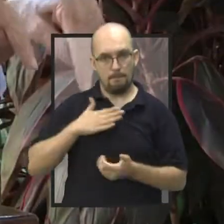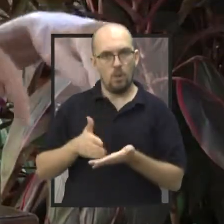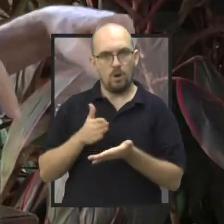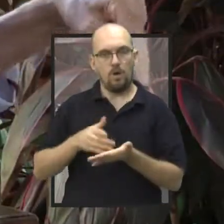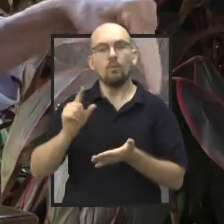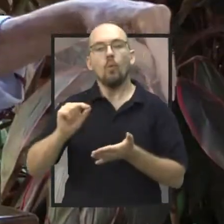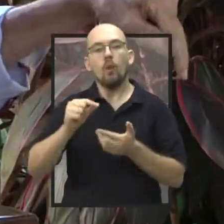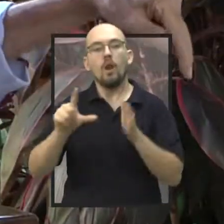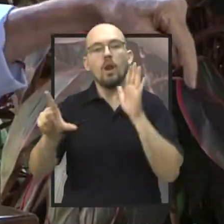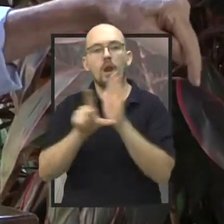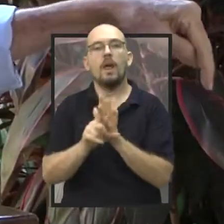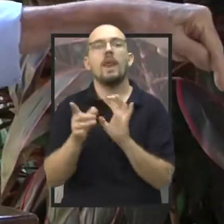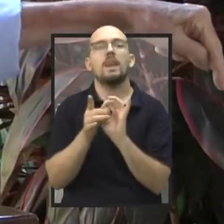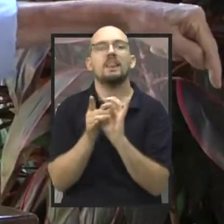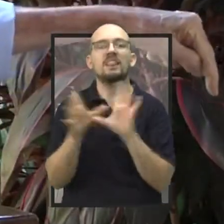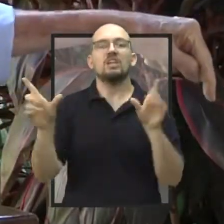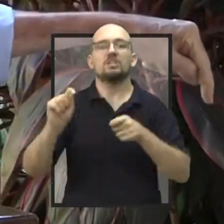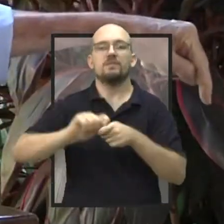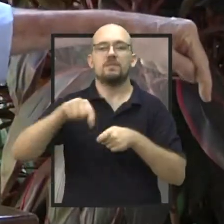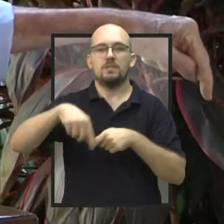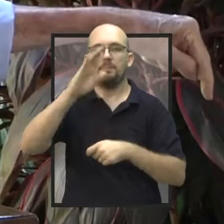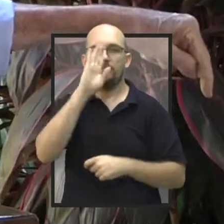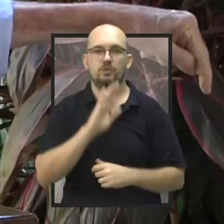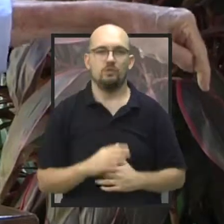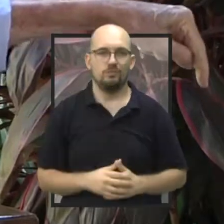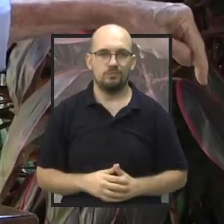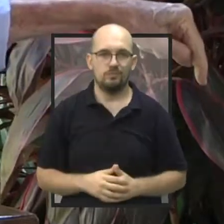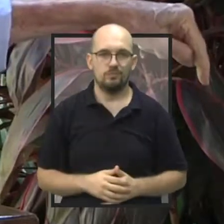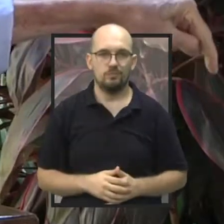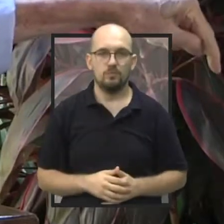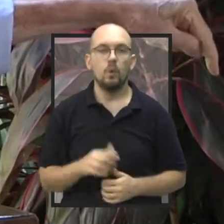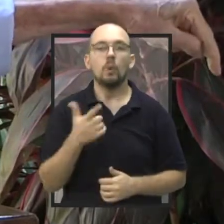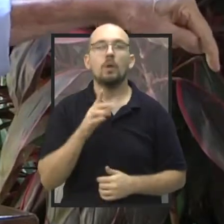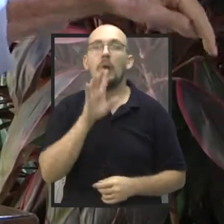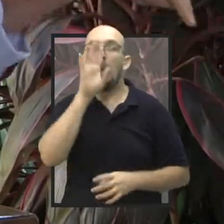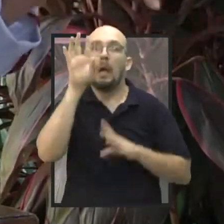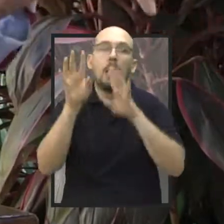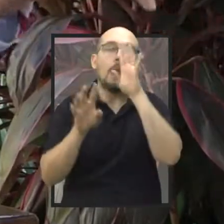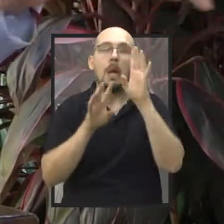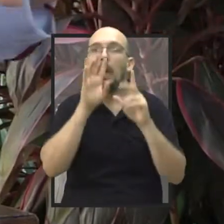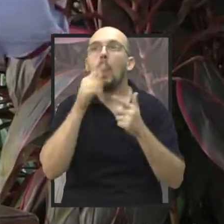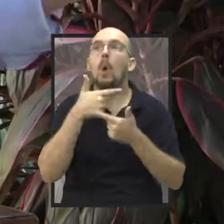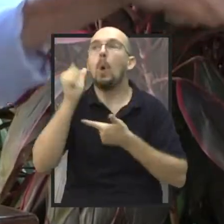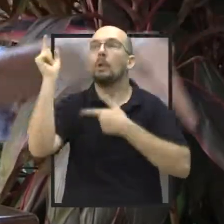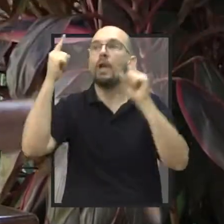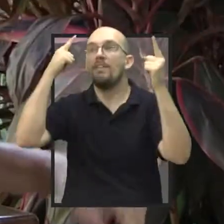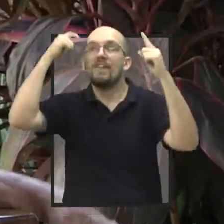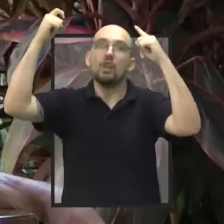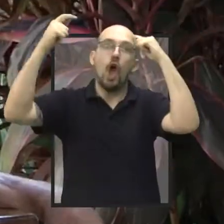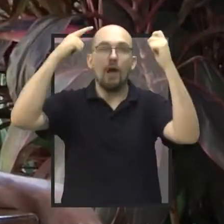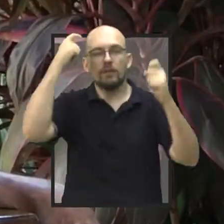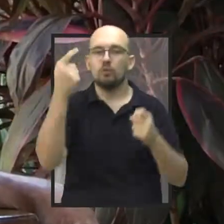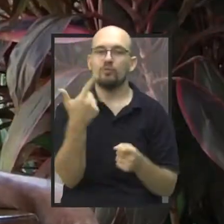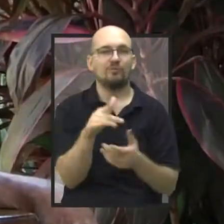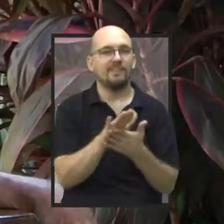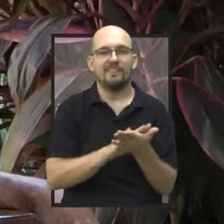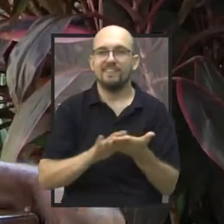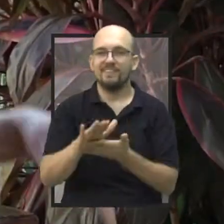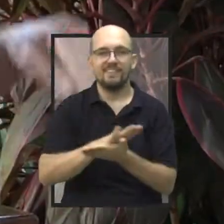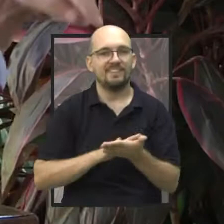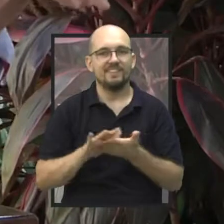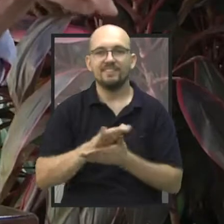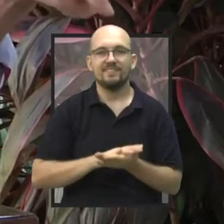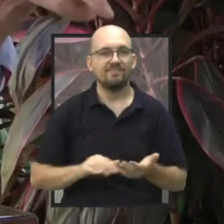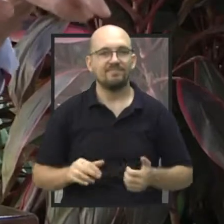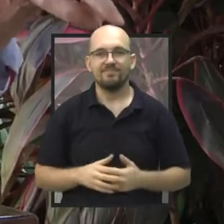aquilo que a lei permite que seja feito no Brasil. Não tem nada inventado por mim aí dentro. Não